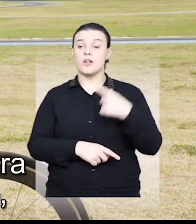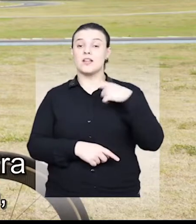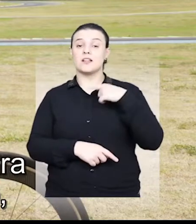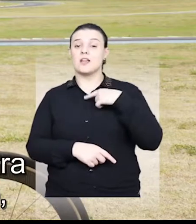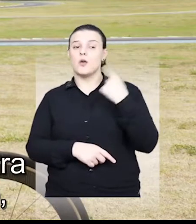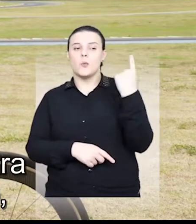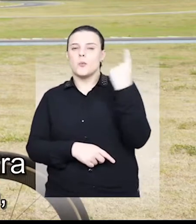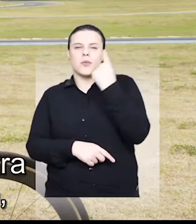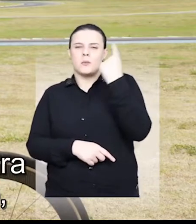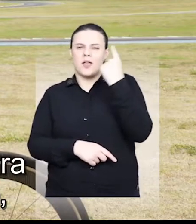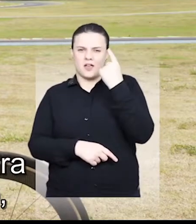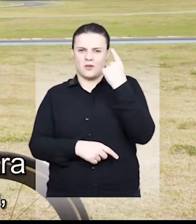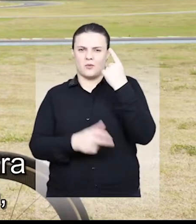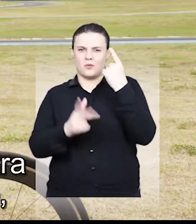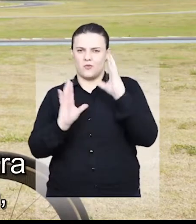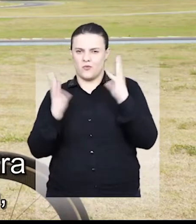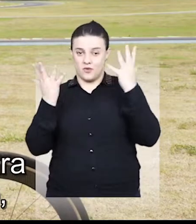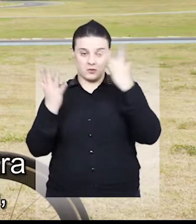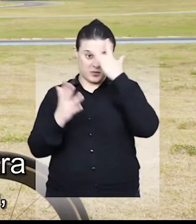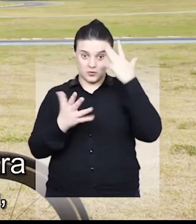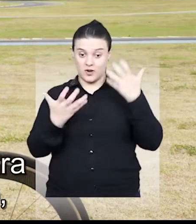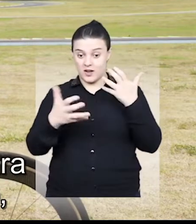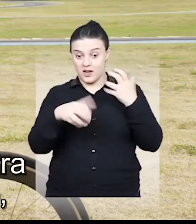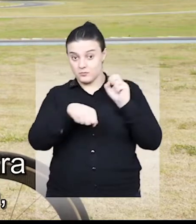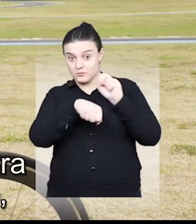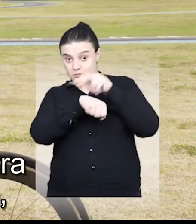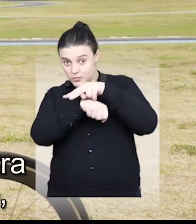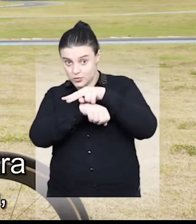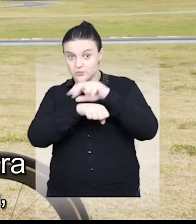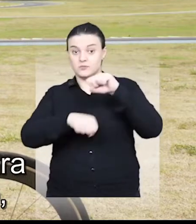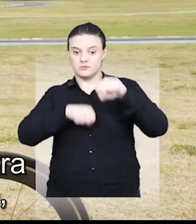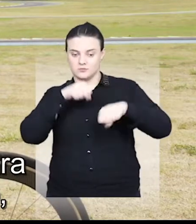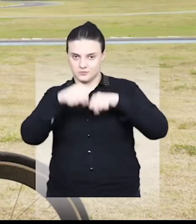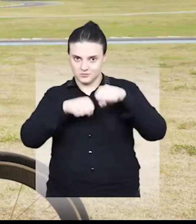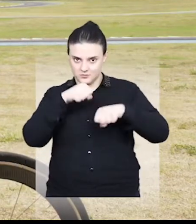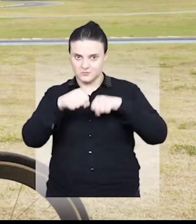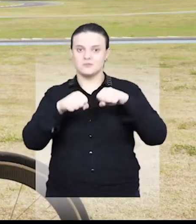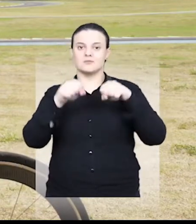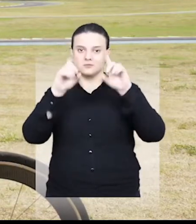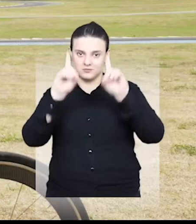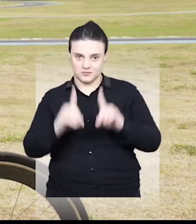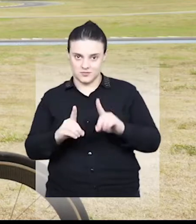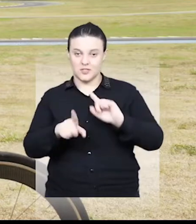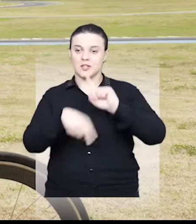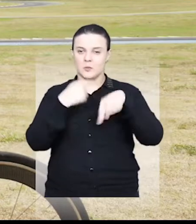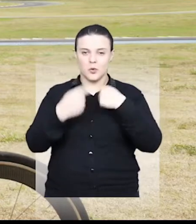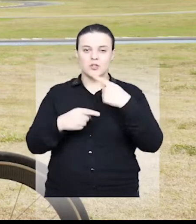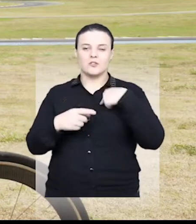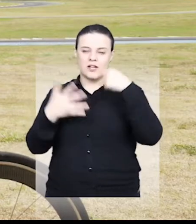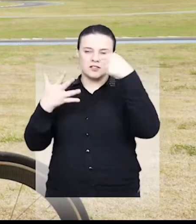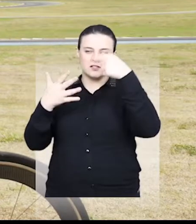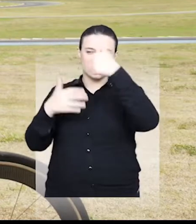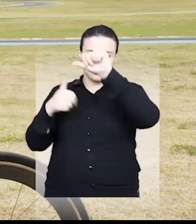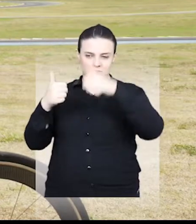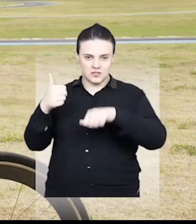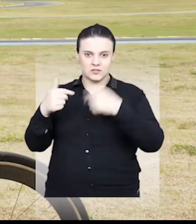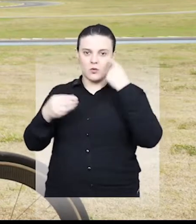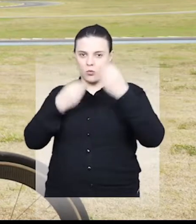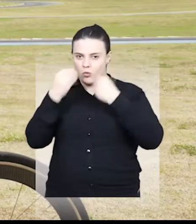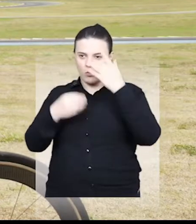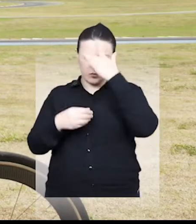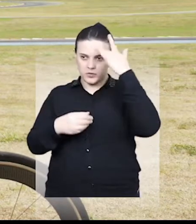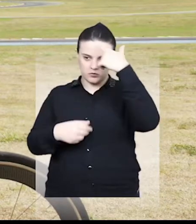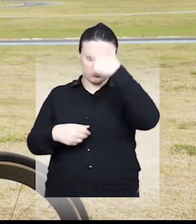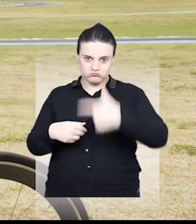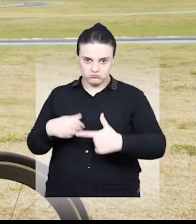um dos primeiros eventos para quem quer entrar no paraciclismo, né, após a classificação funcional e tal, digamos que ela é a porta